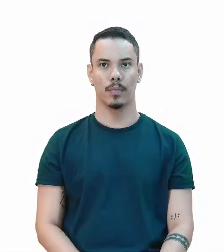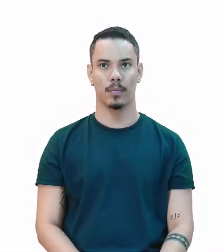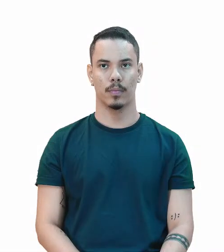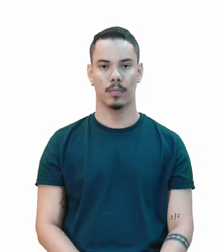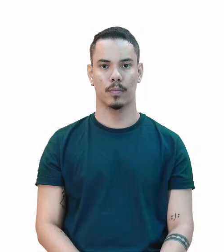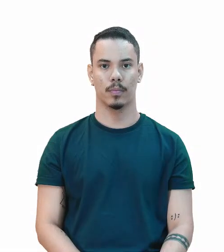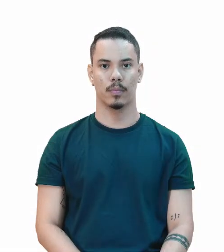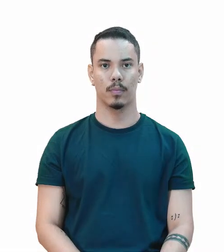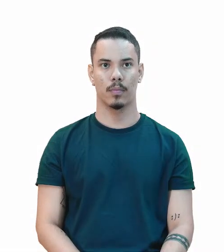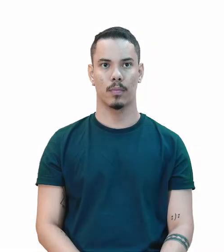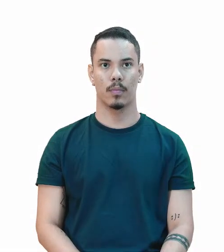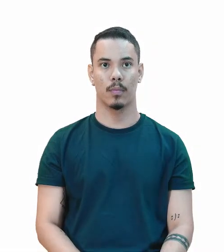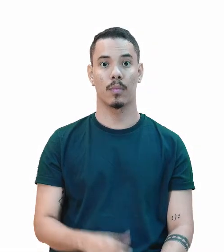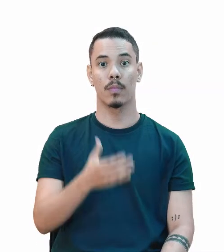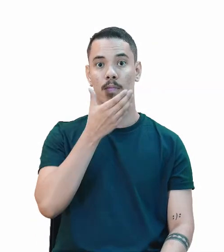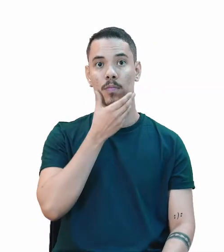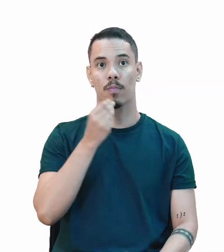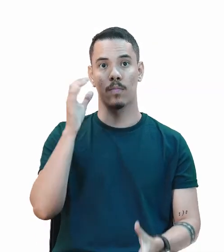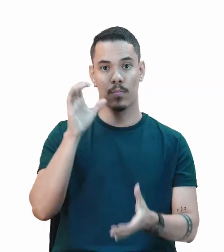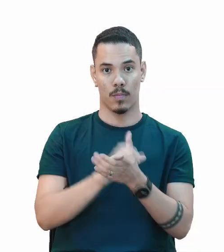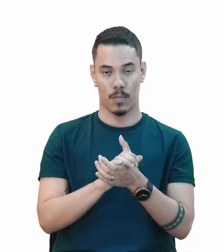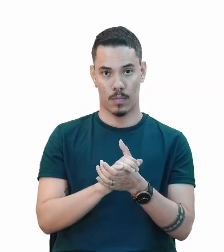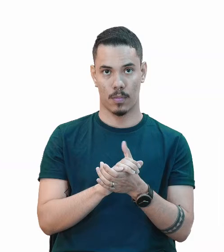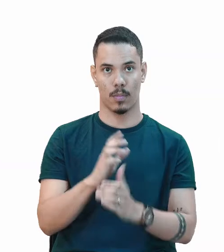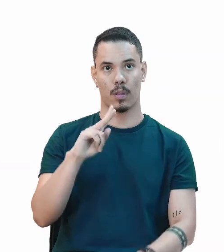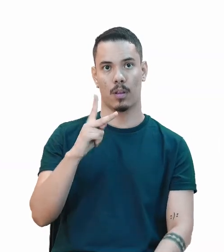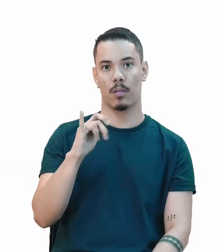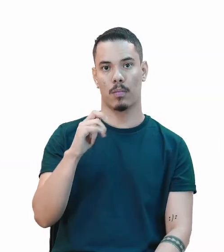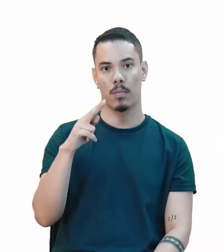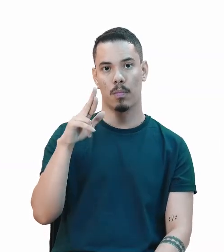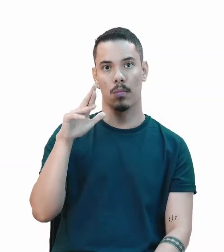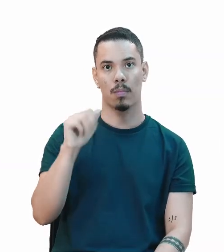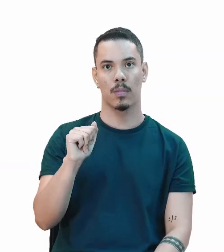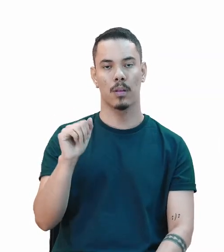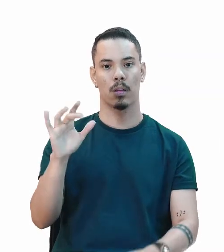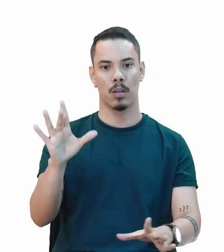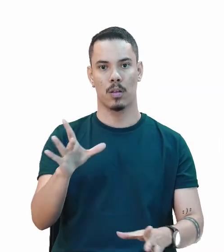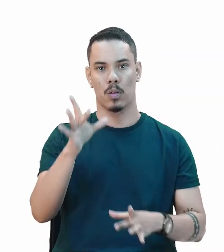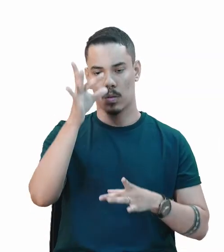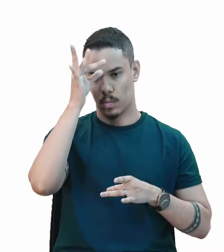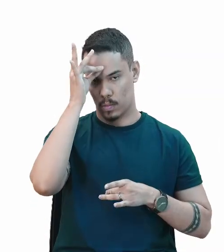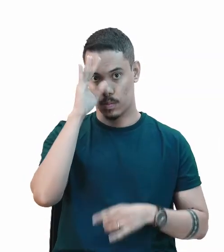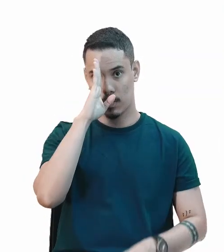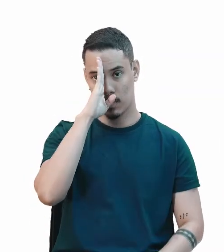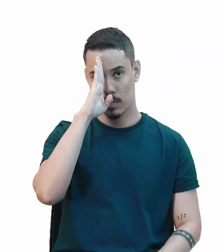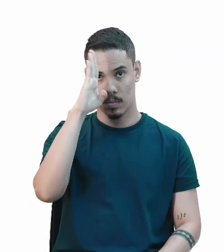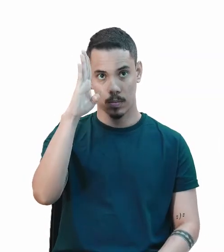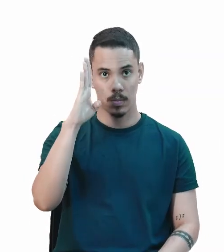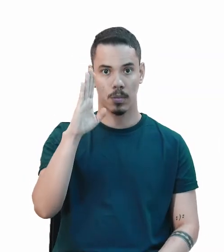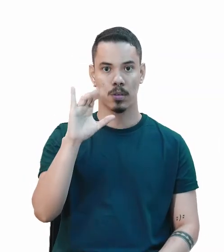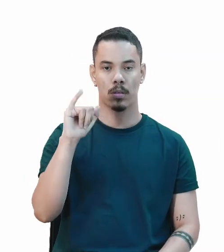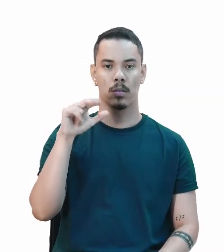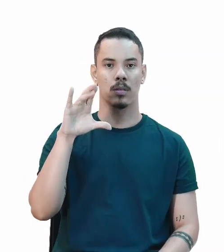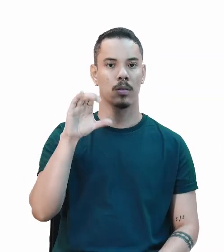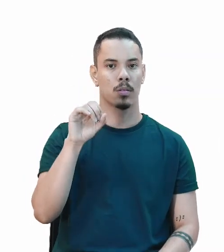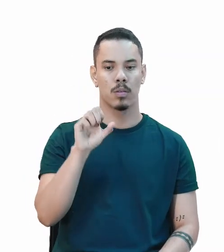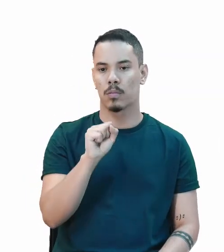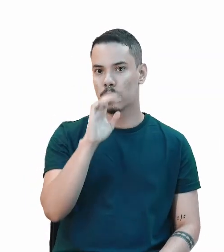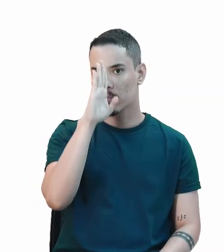Com o marido, ela, Hipárquia, incorporou os princípios cínicos